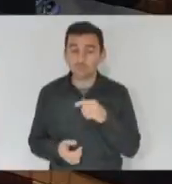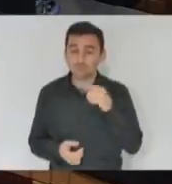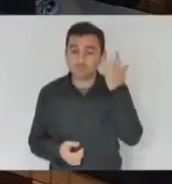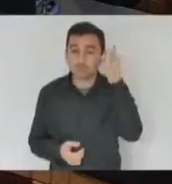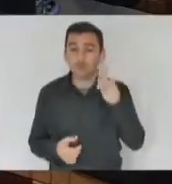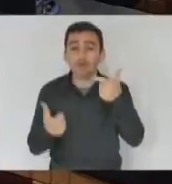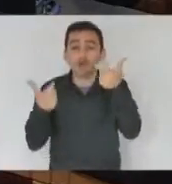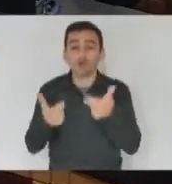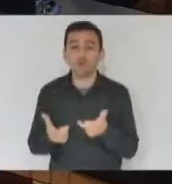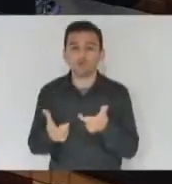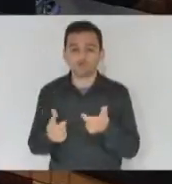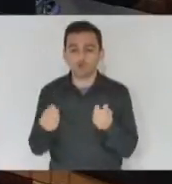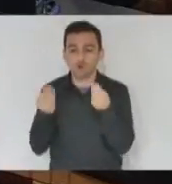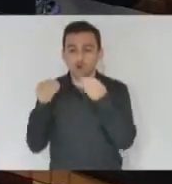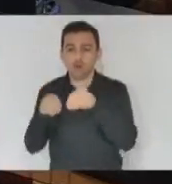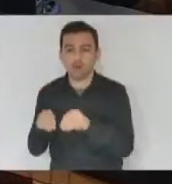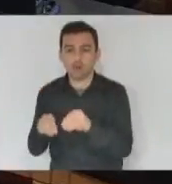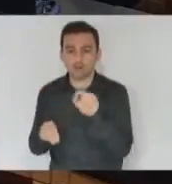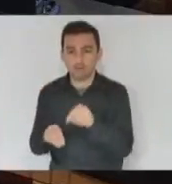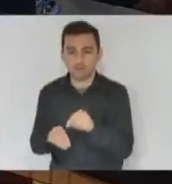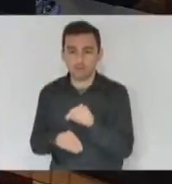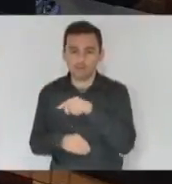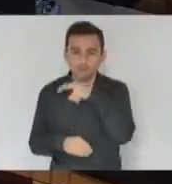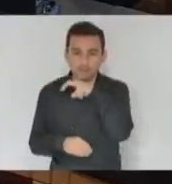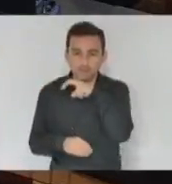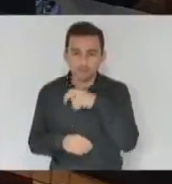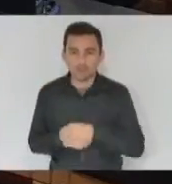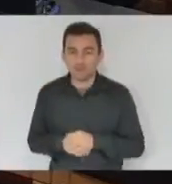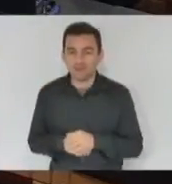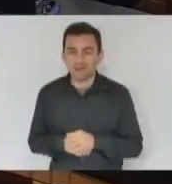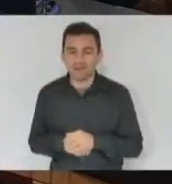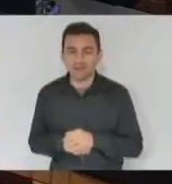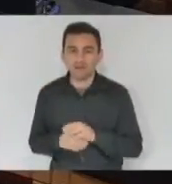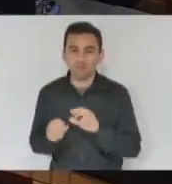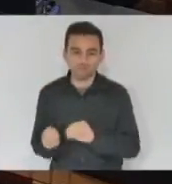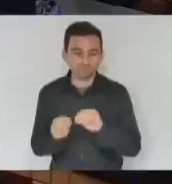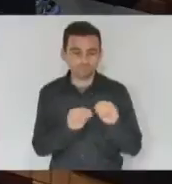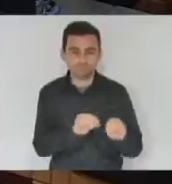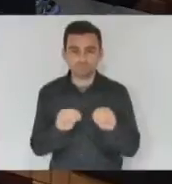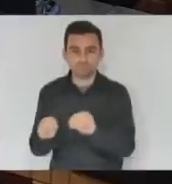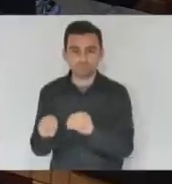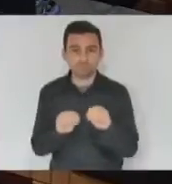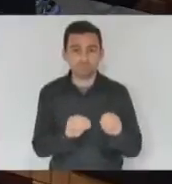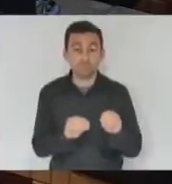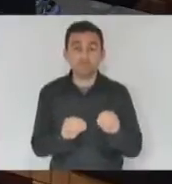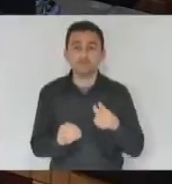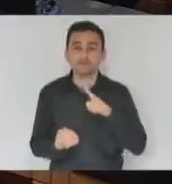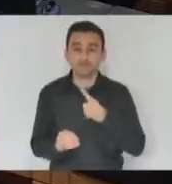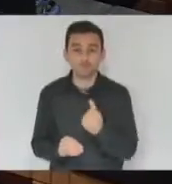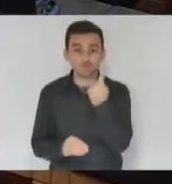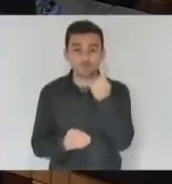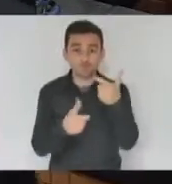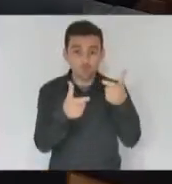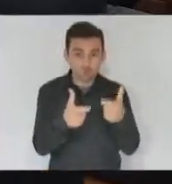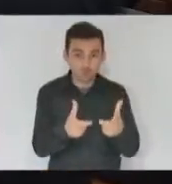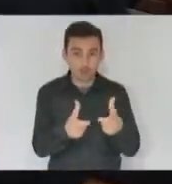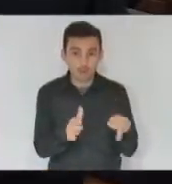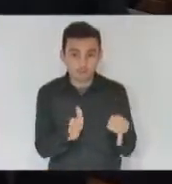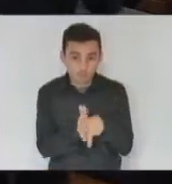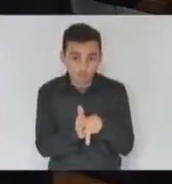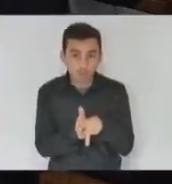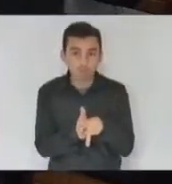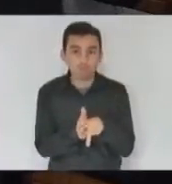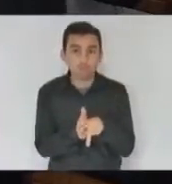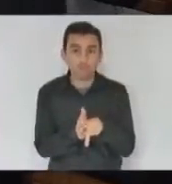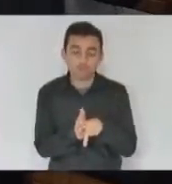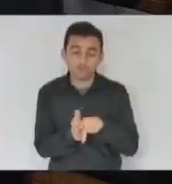Agora, veja, entre levar para Santu, levar para tudo quanto é lugar, tem um local destinado para ela ficar até ser